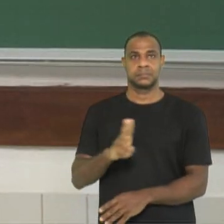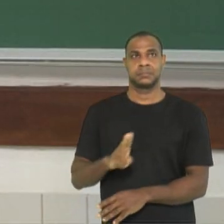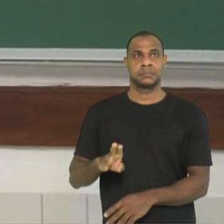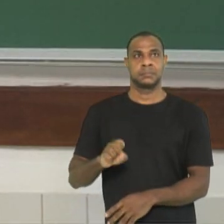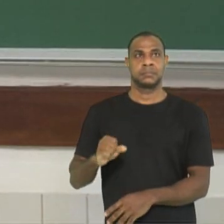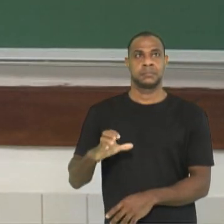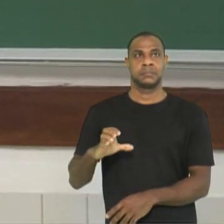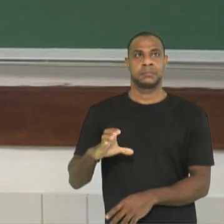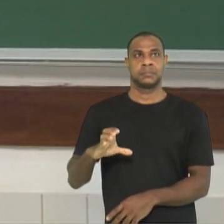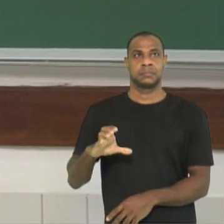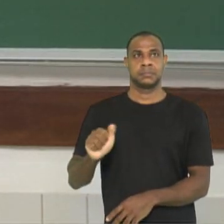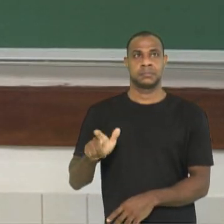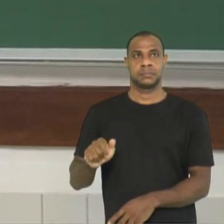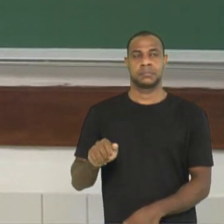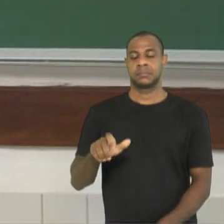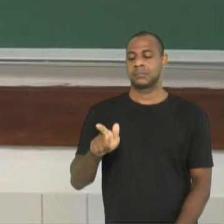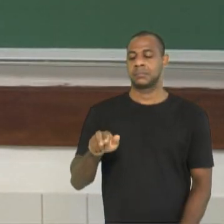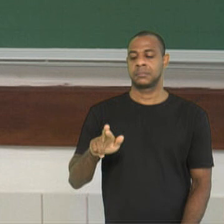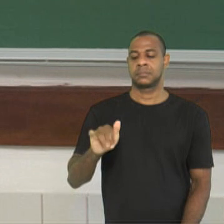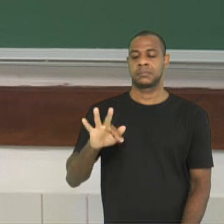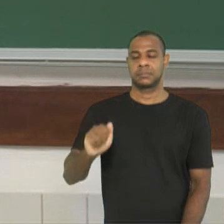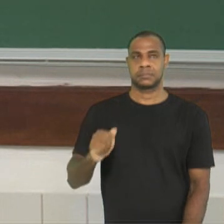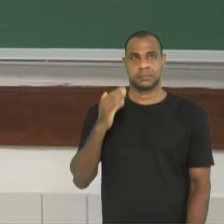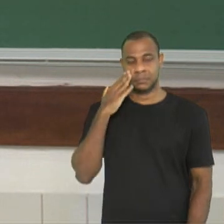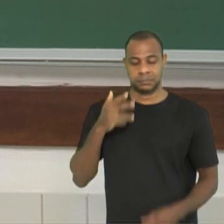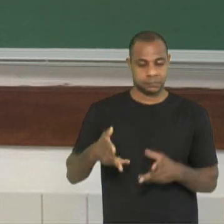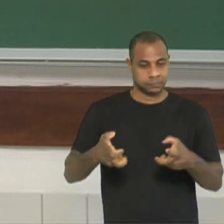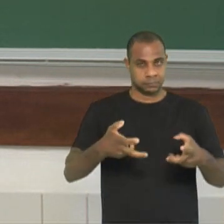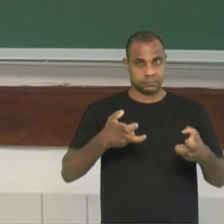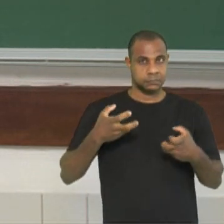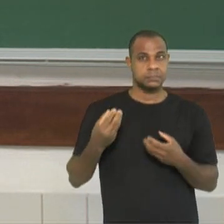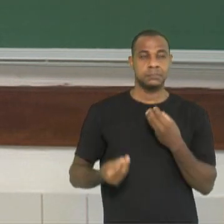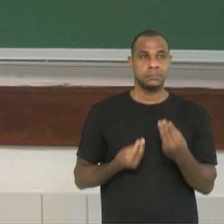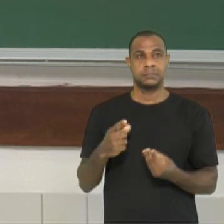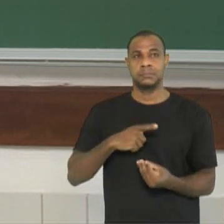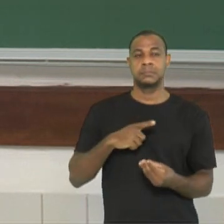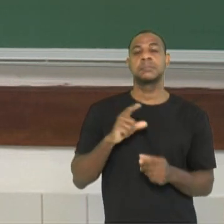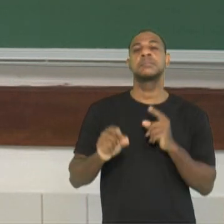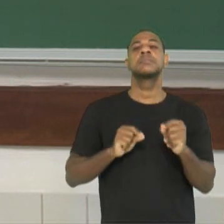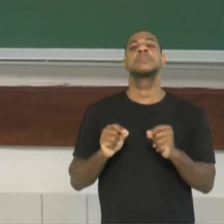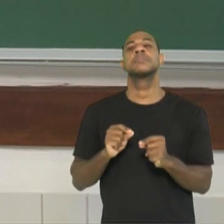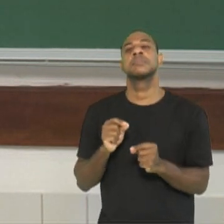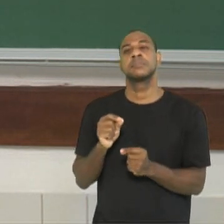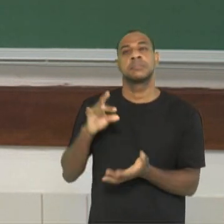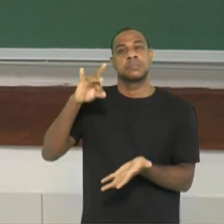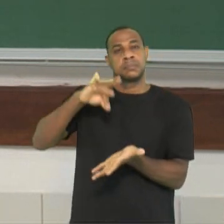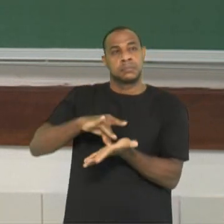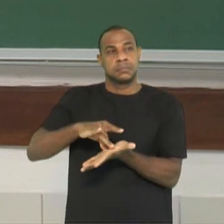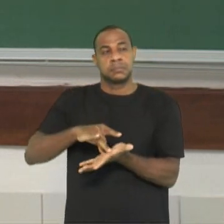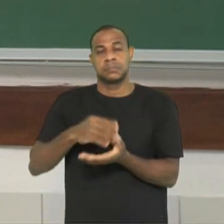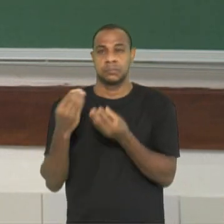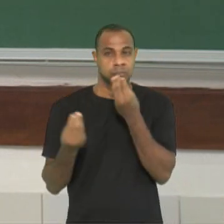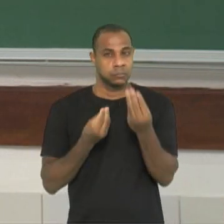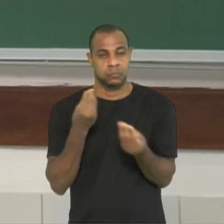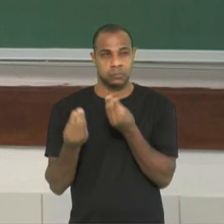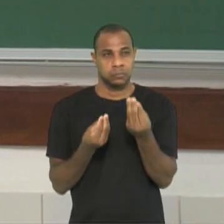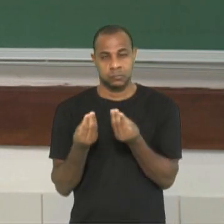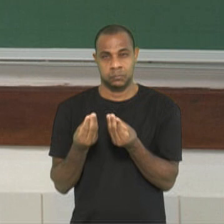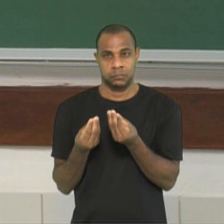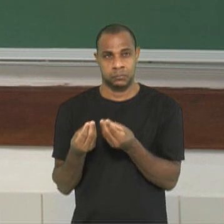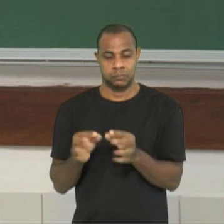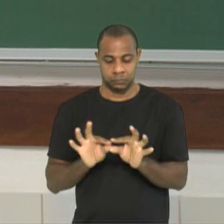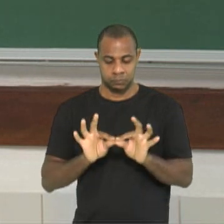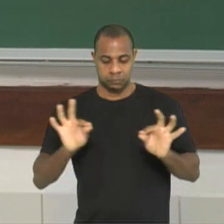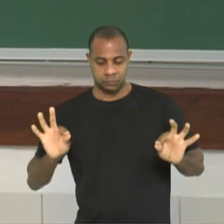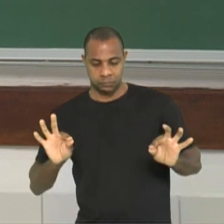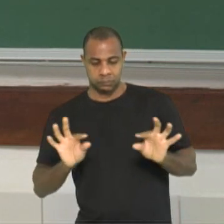escala gráfica, fazendo essa simples observação e tendo essa real noção da